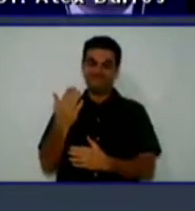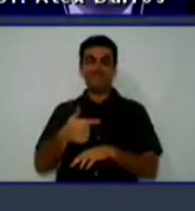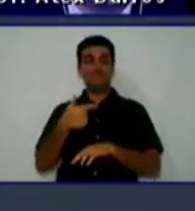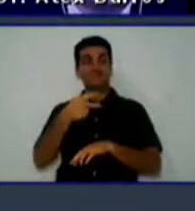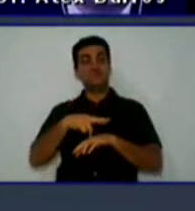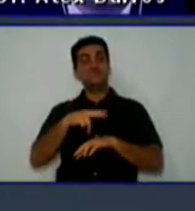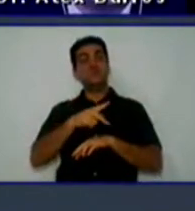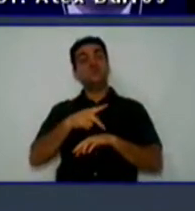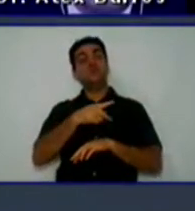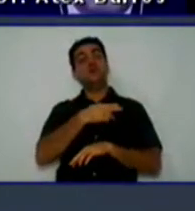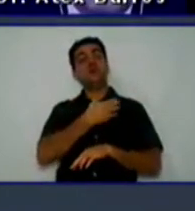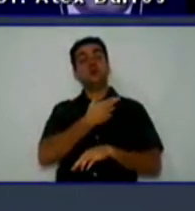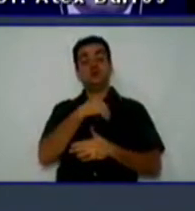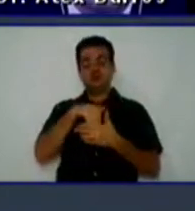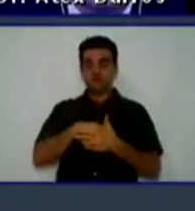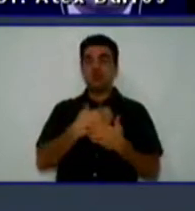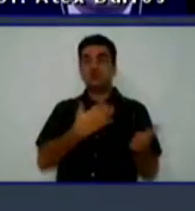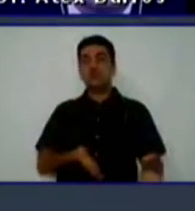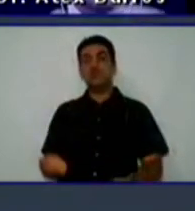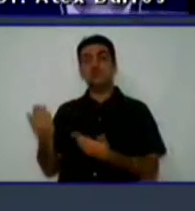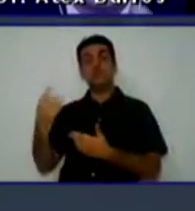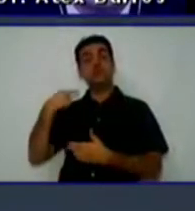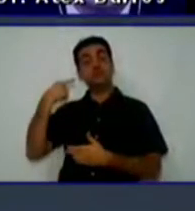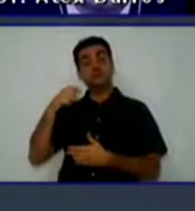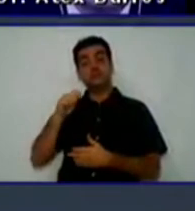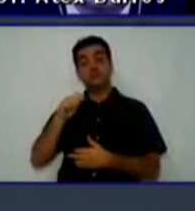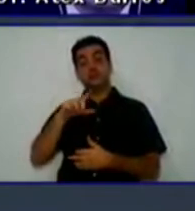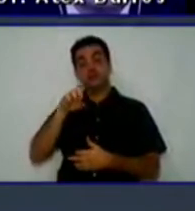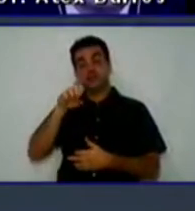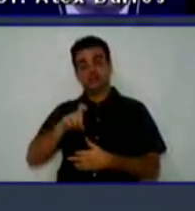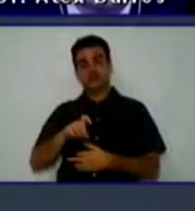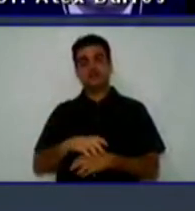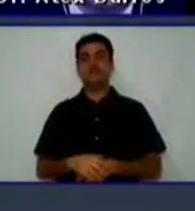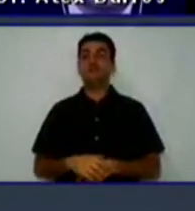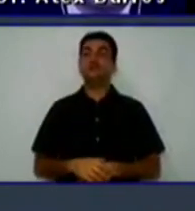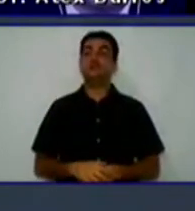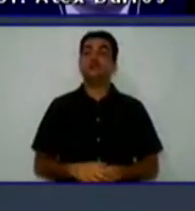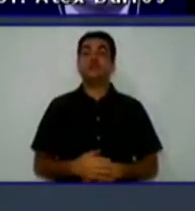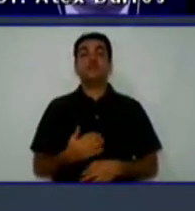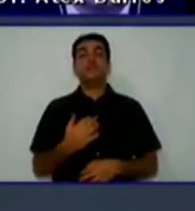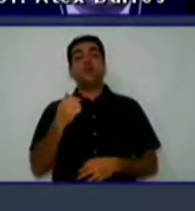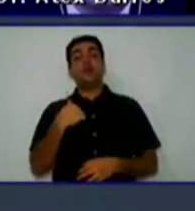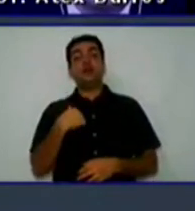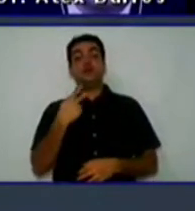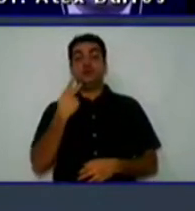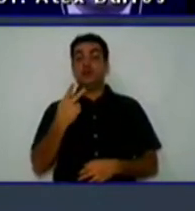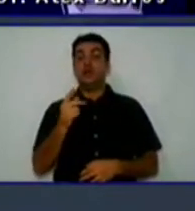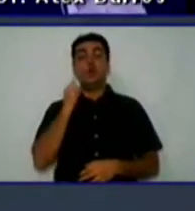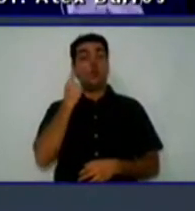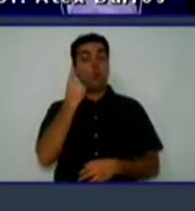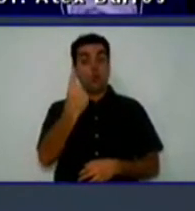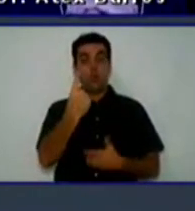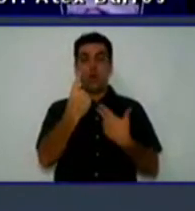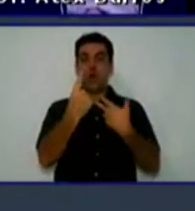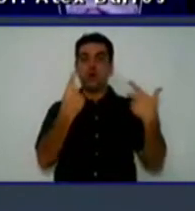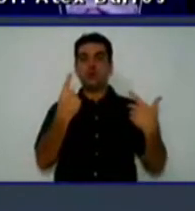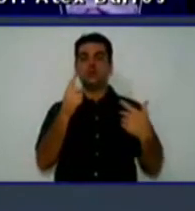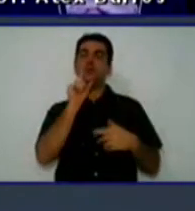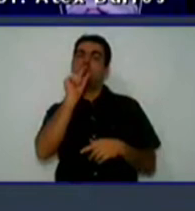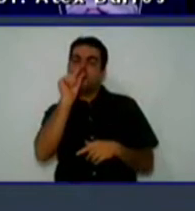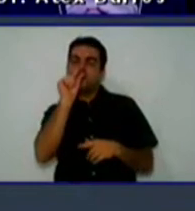e também o doutor Alex Barros. Presidente, como disse, eu somente tenho uma